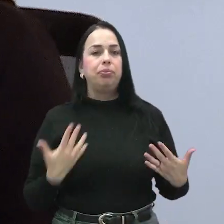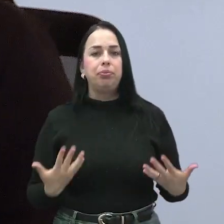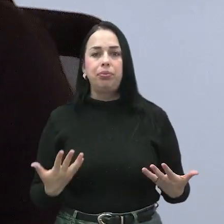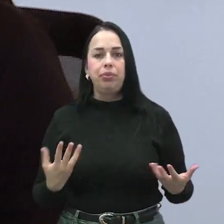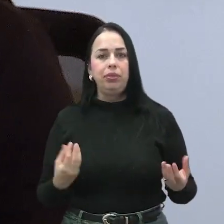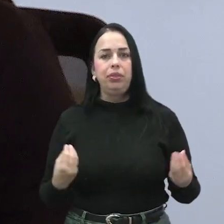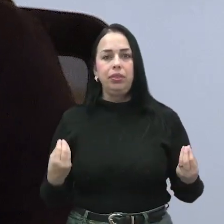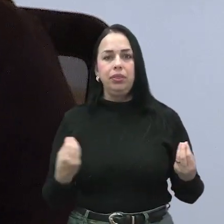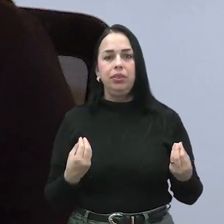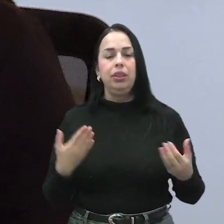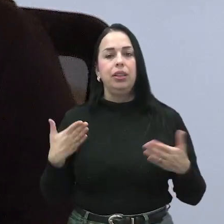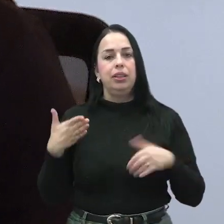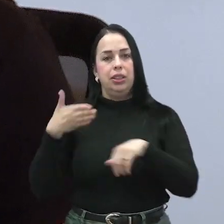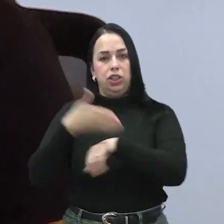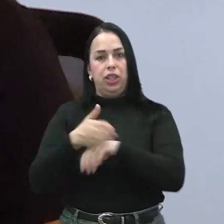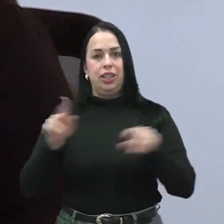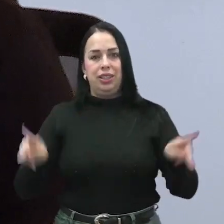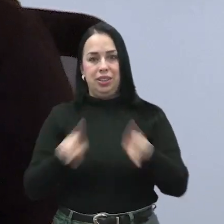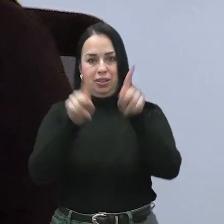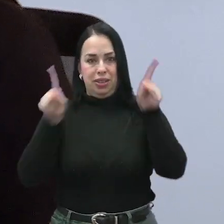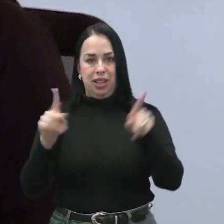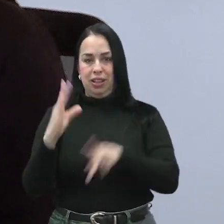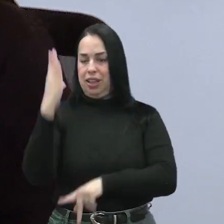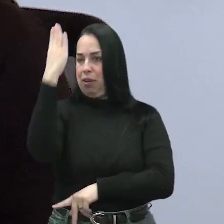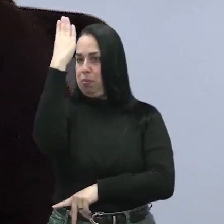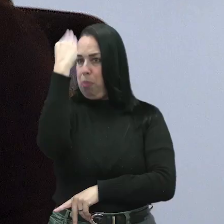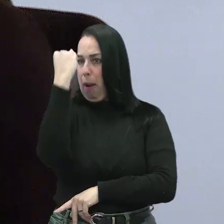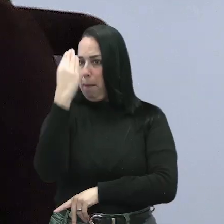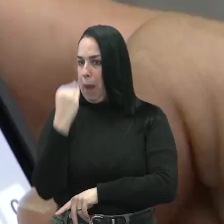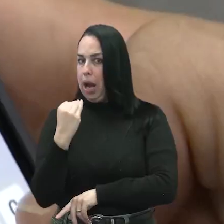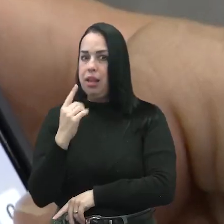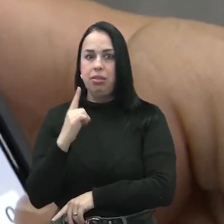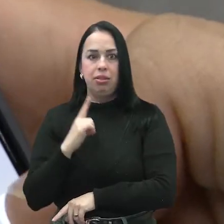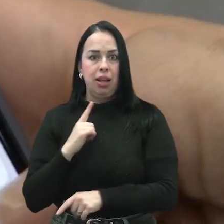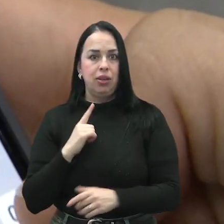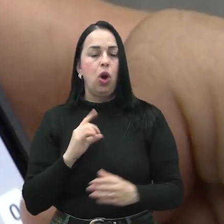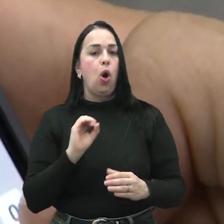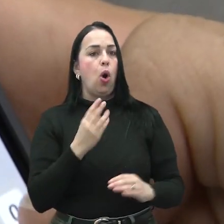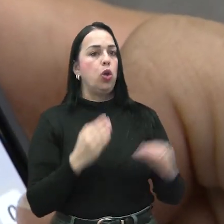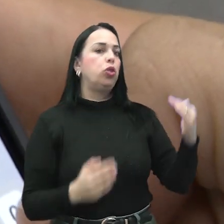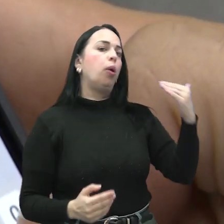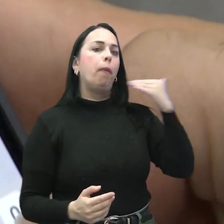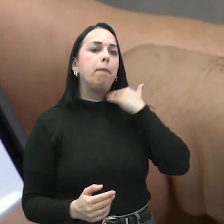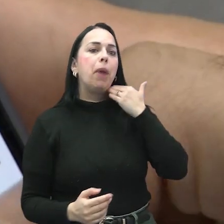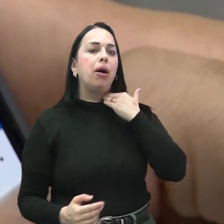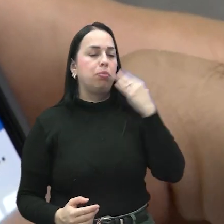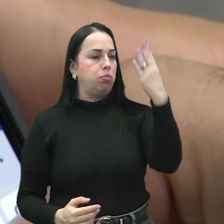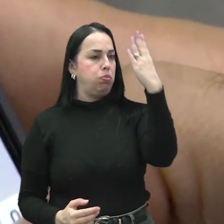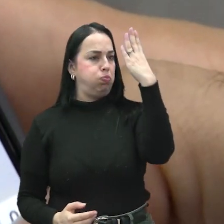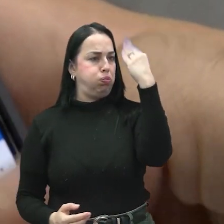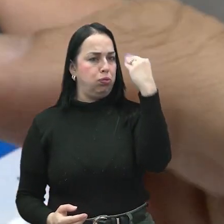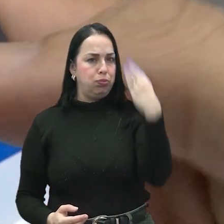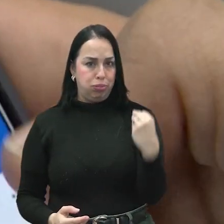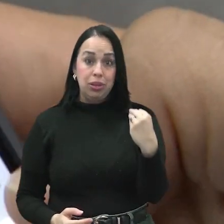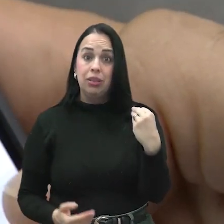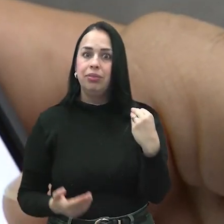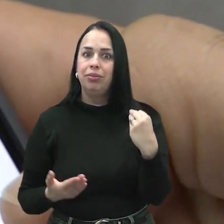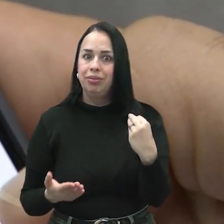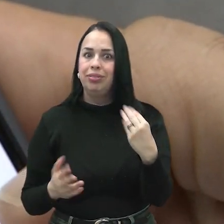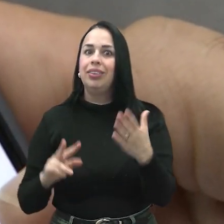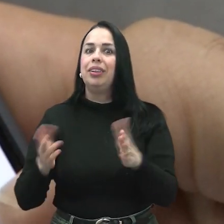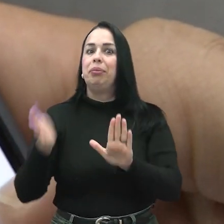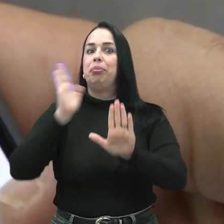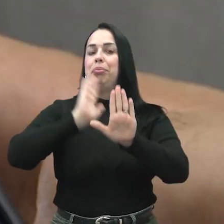quando você entra num shopping e tem um reconhecimento facial, ou quando você entra no seu banco e tem um